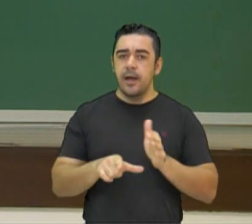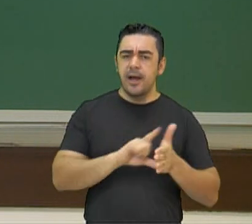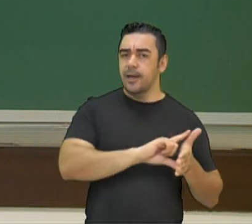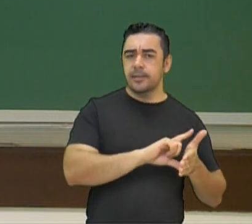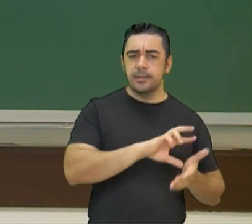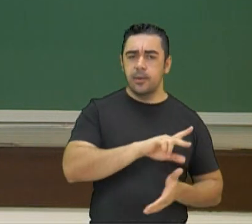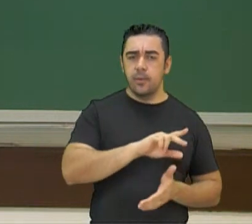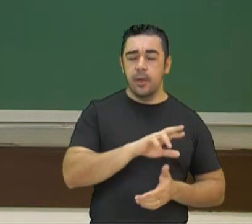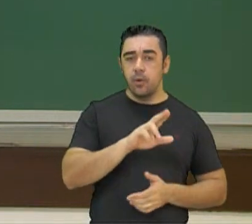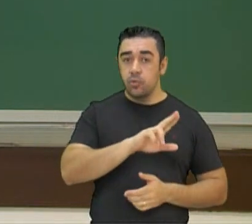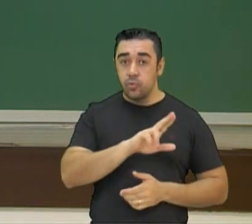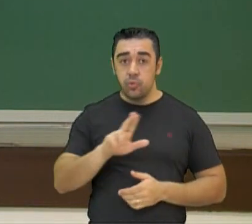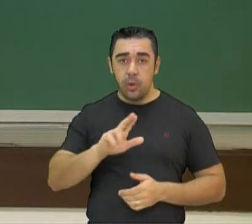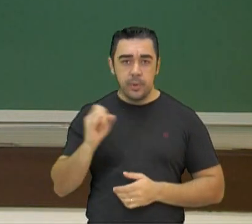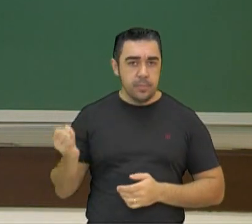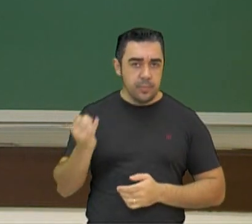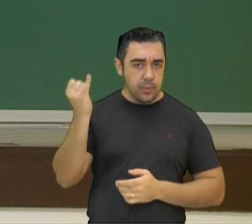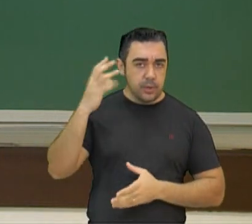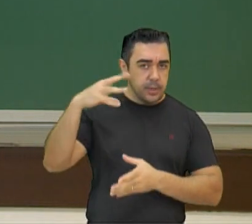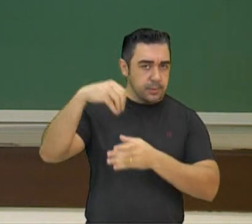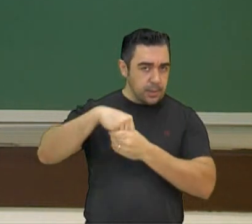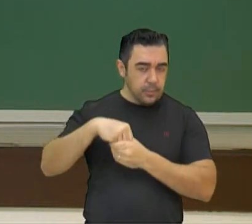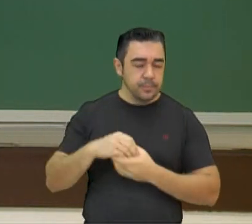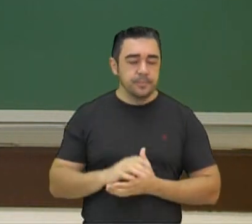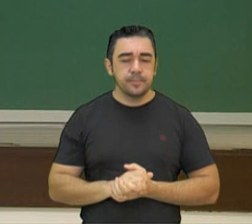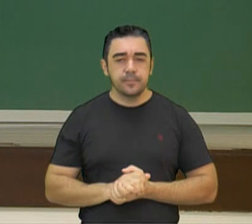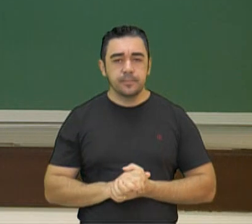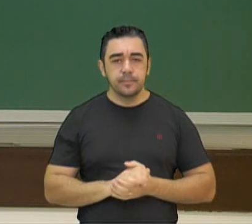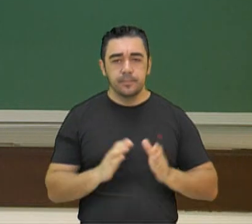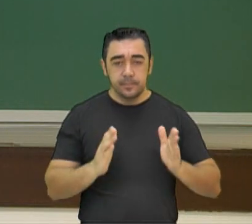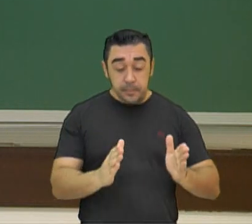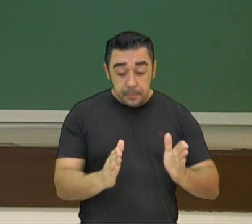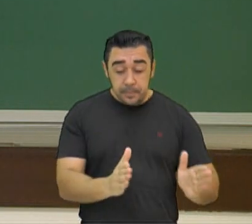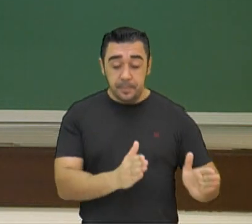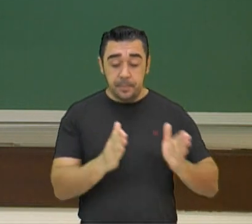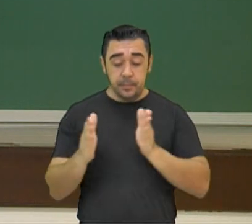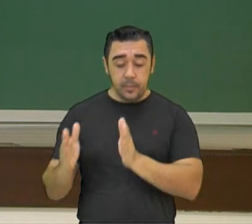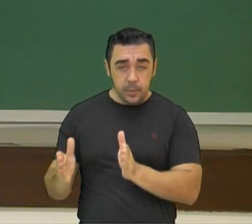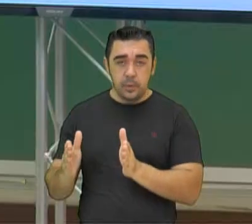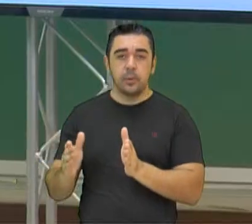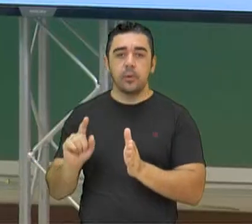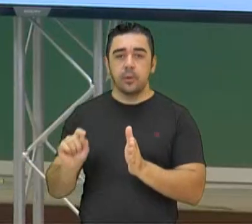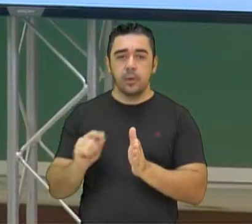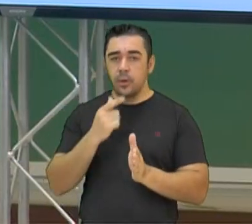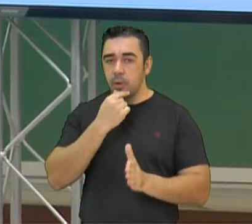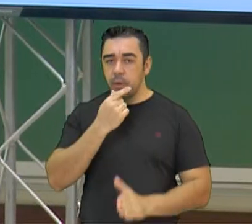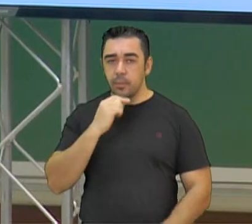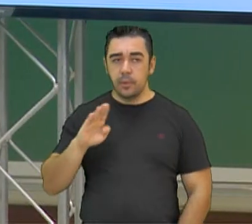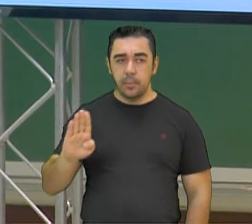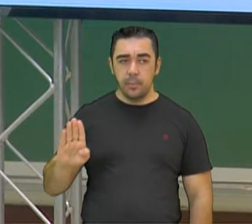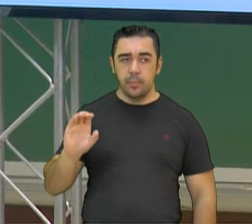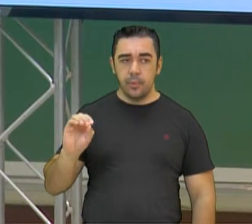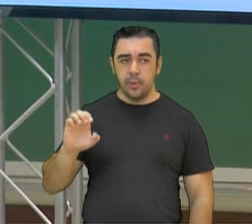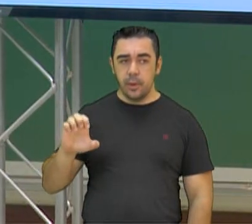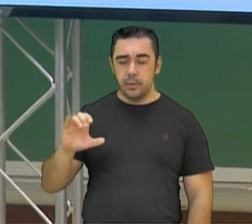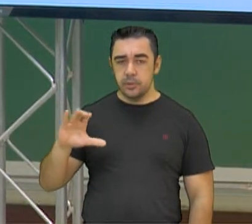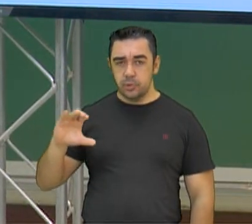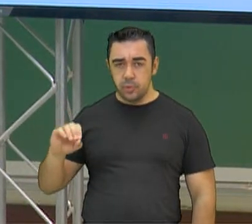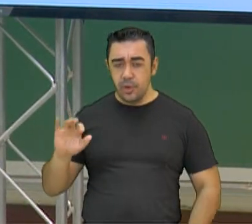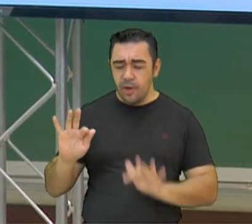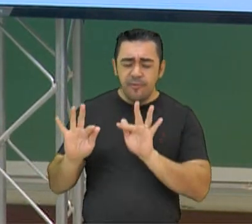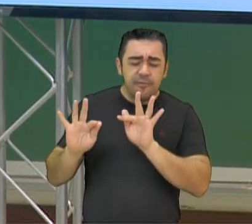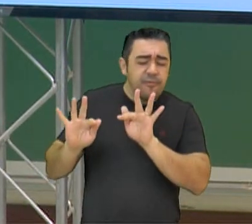o nome mais importante aí da patrística. E aí estudamos sobre o Boécio, que é o